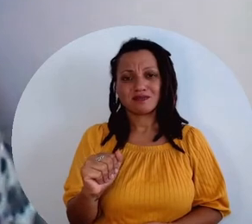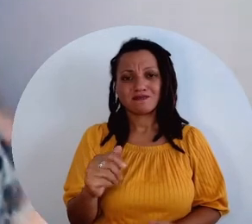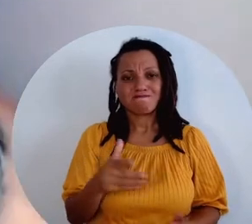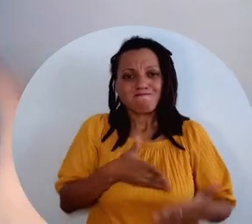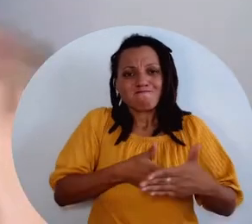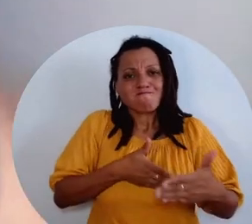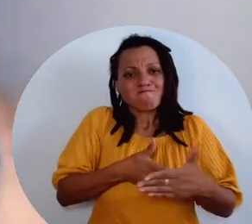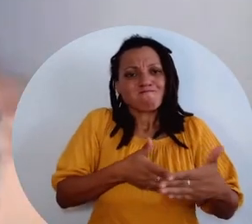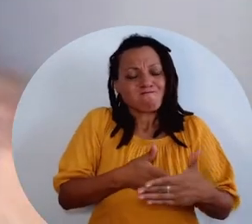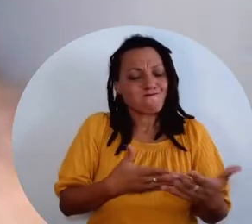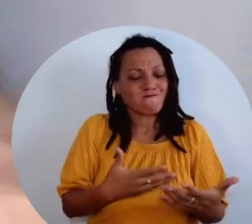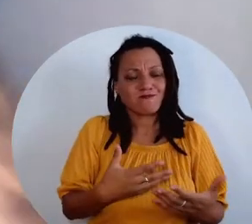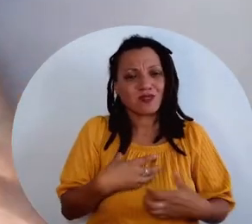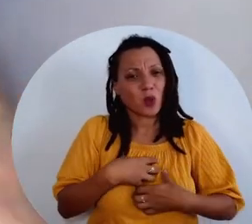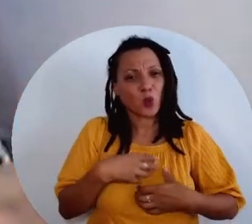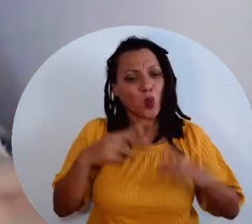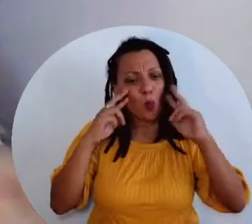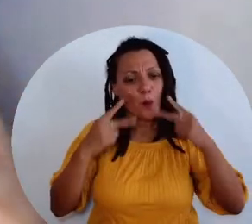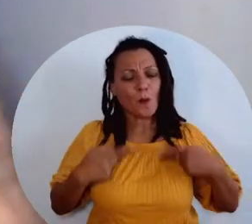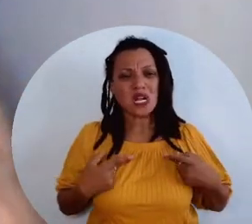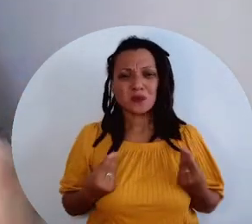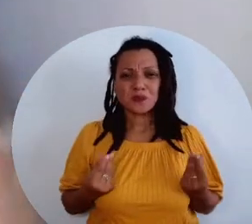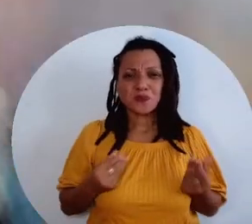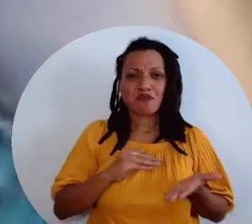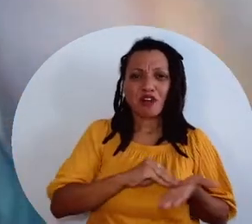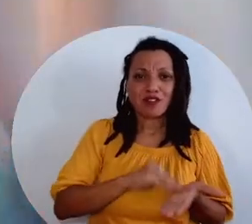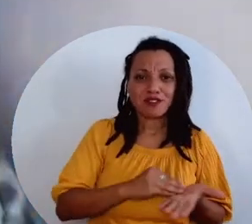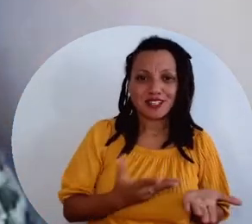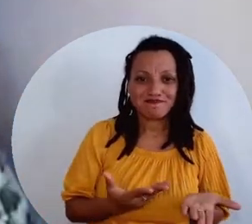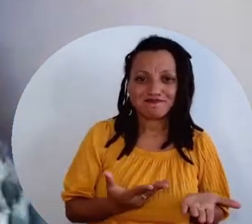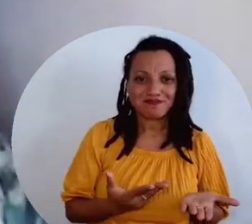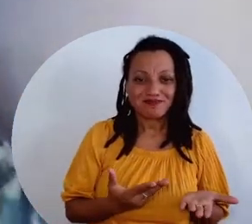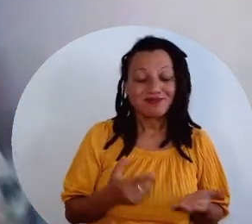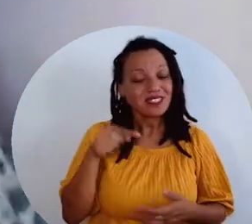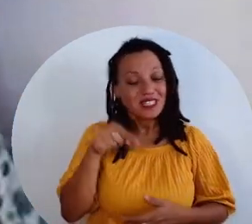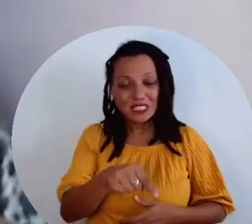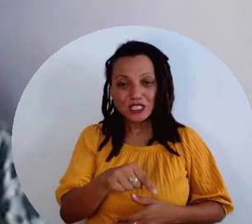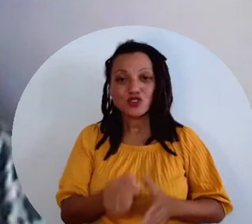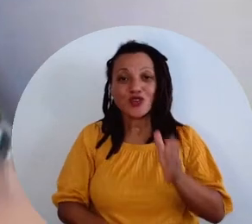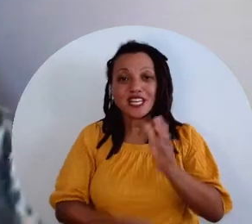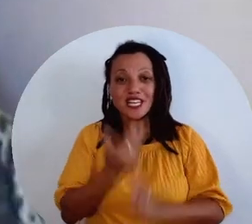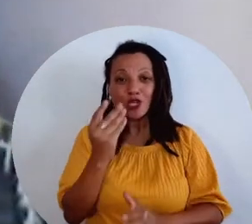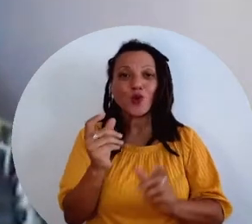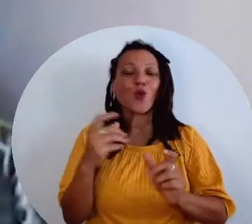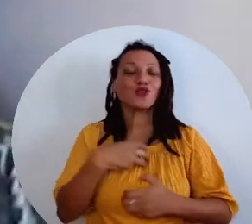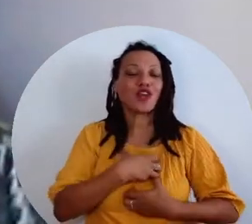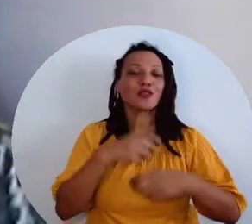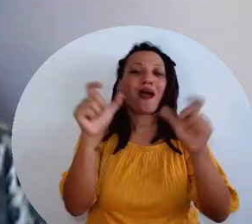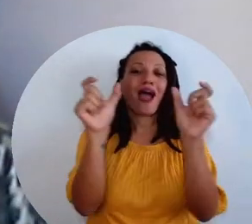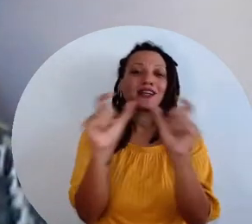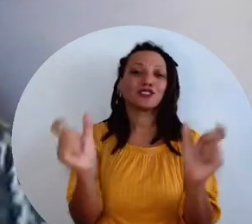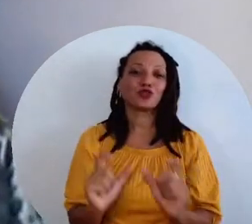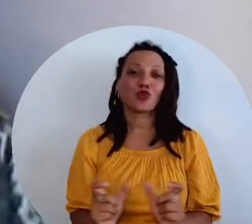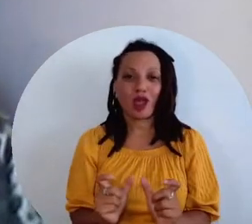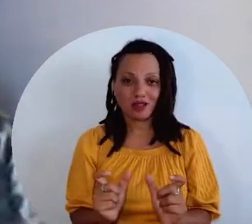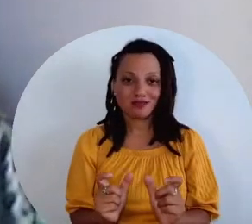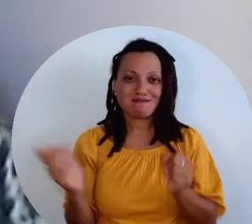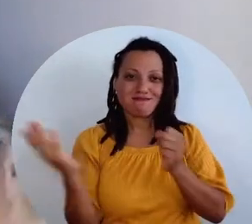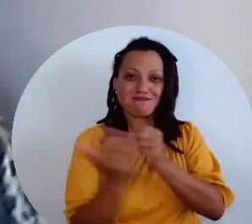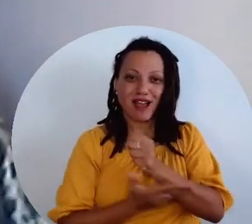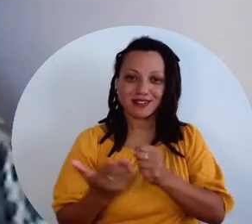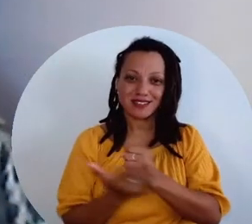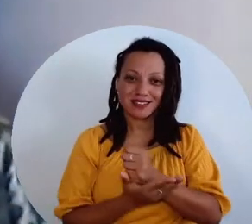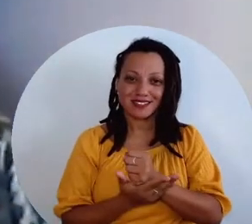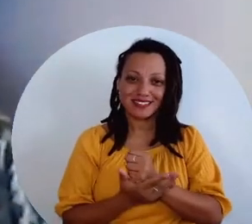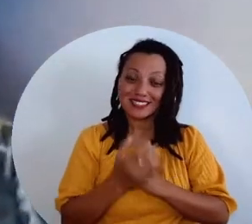Então, e essa desumanização, ela vai ser vertical, estrutural e estruturante. Em